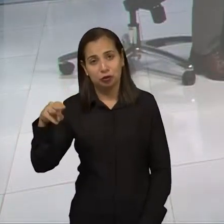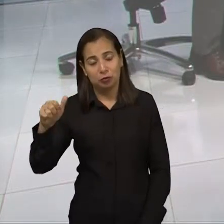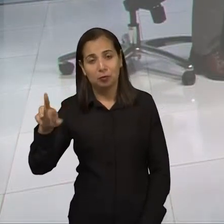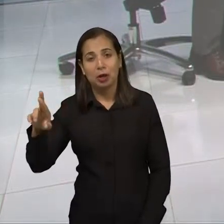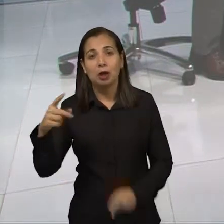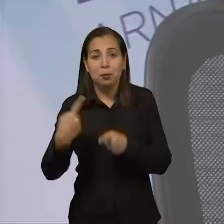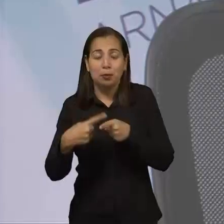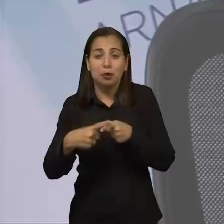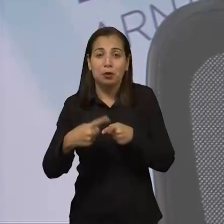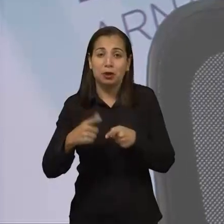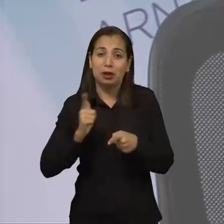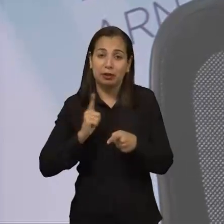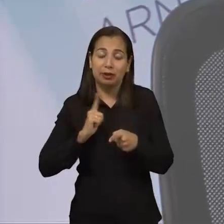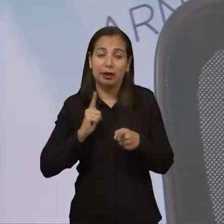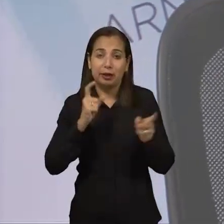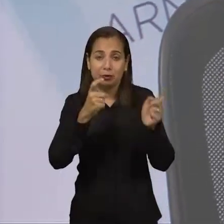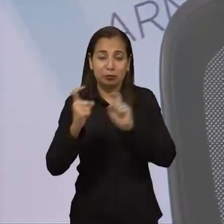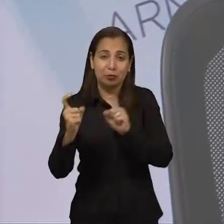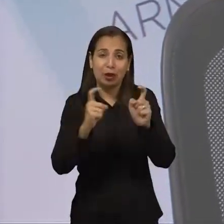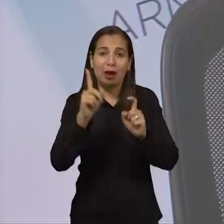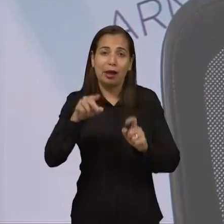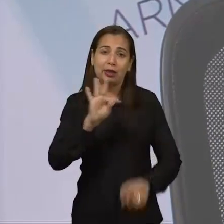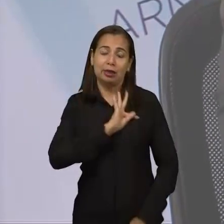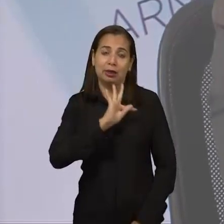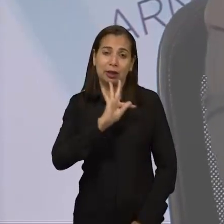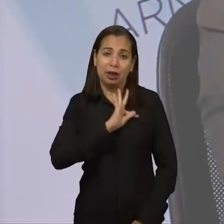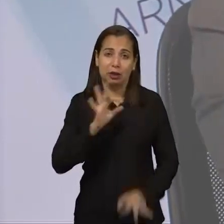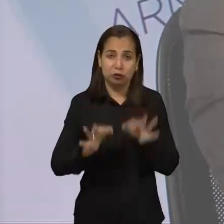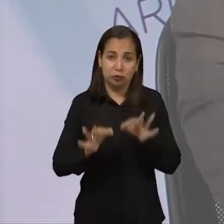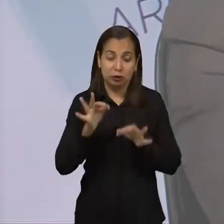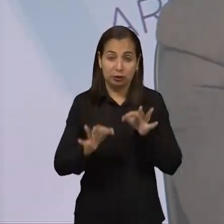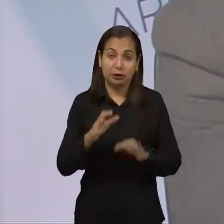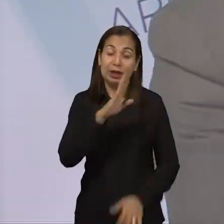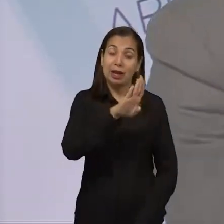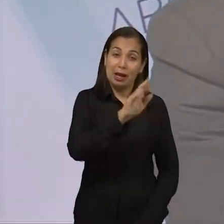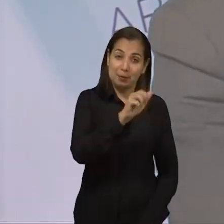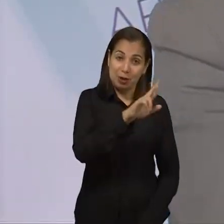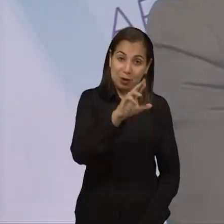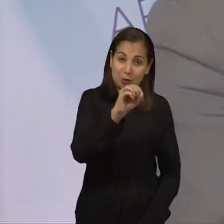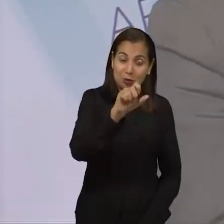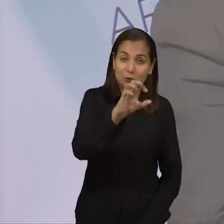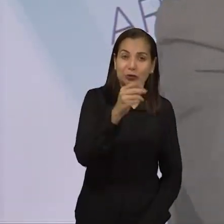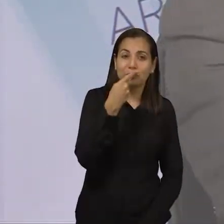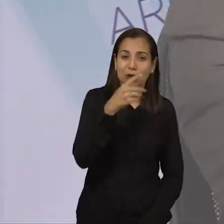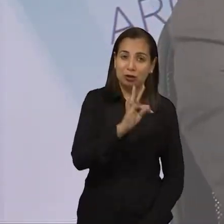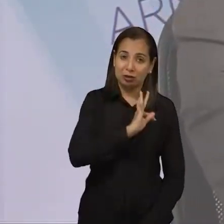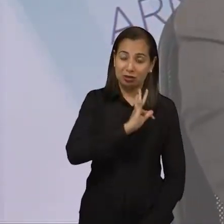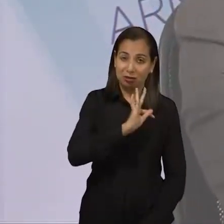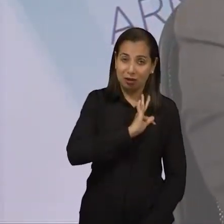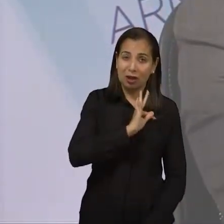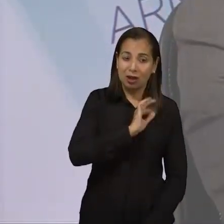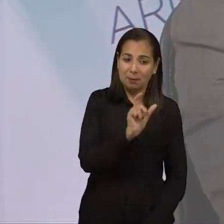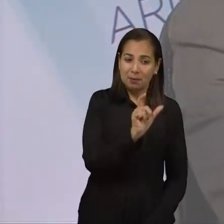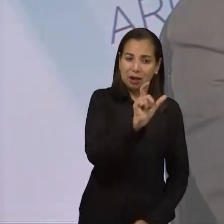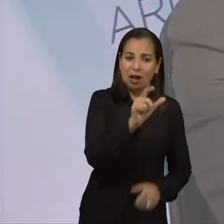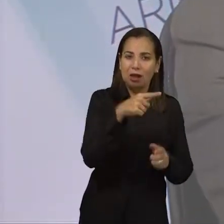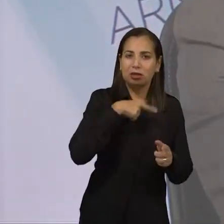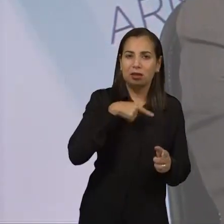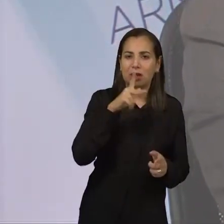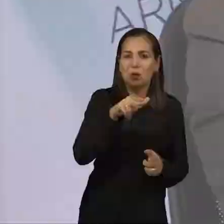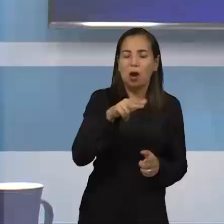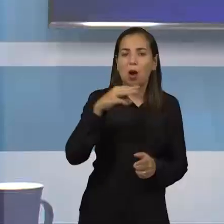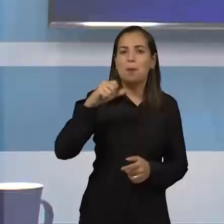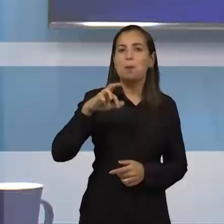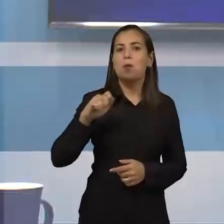turma, ele estava discutindo técnica jurídica. E o ministro Barroso pega a palavra técnica e transforma no cunho moral. Deixa eu terminar